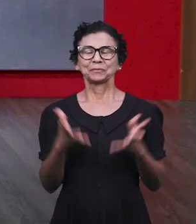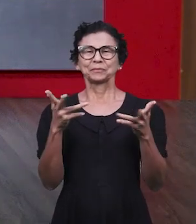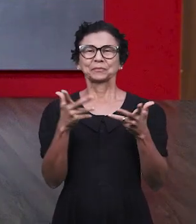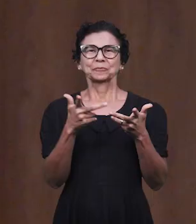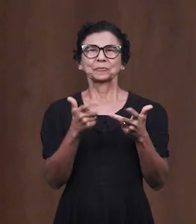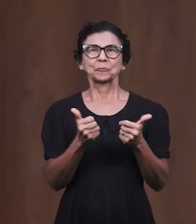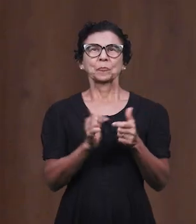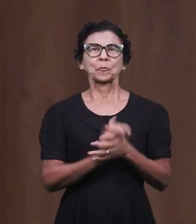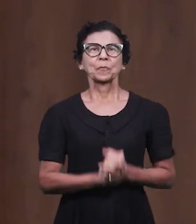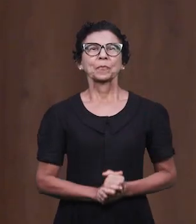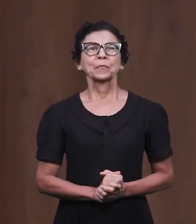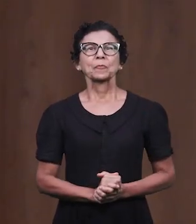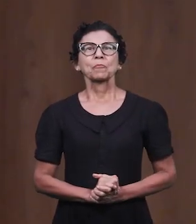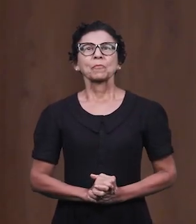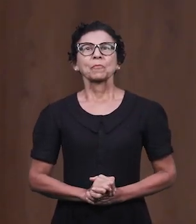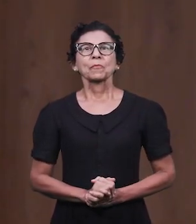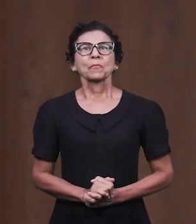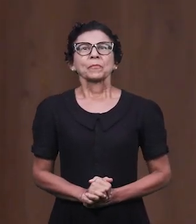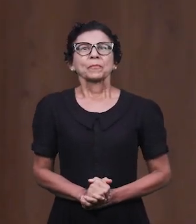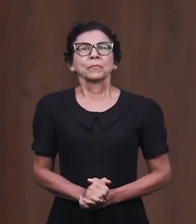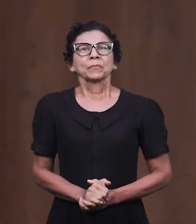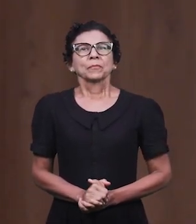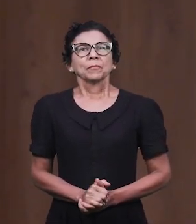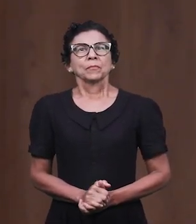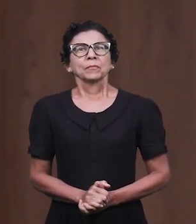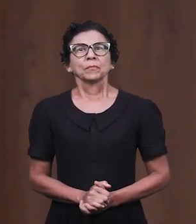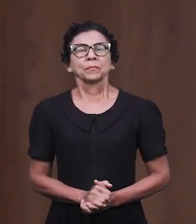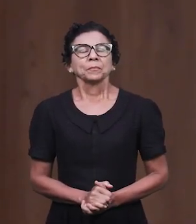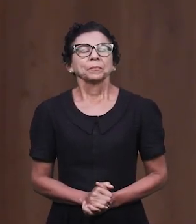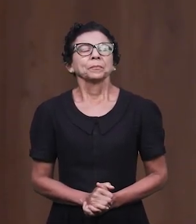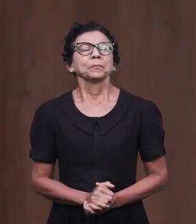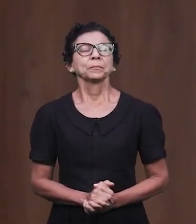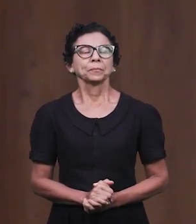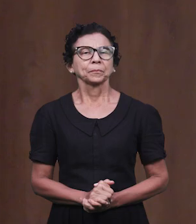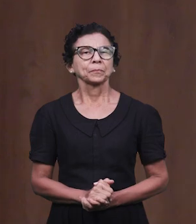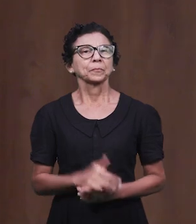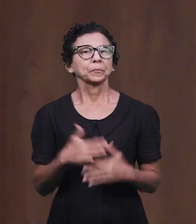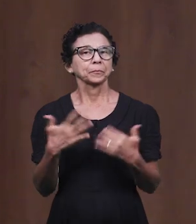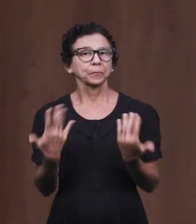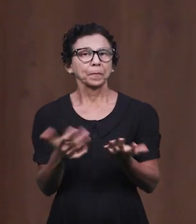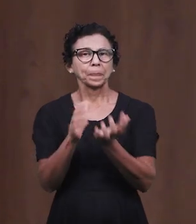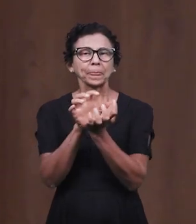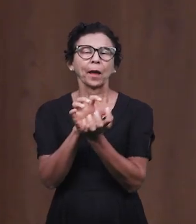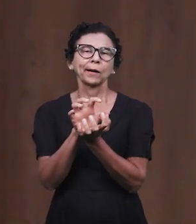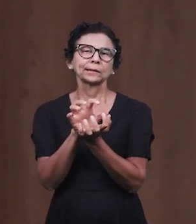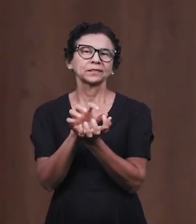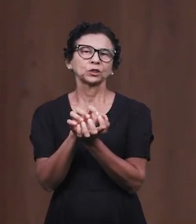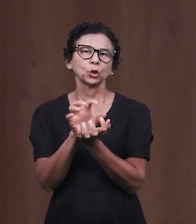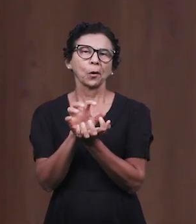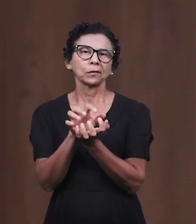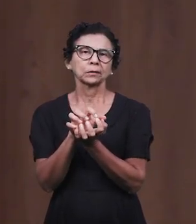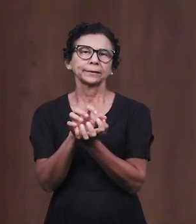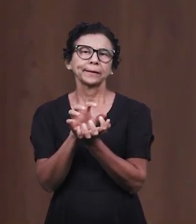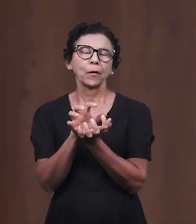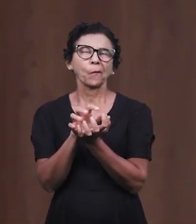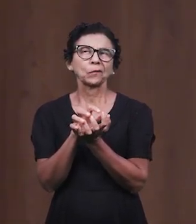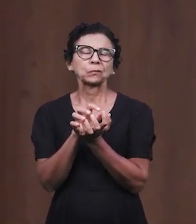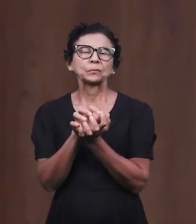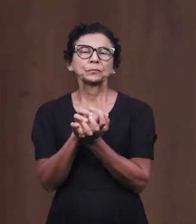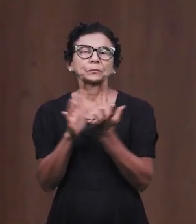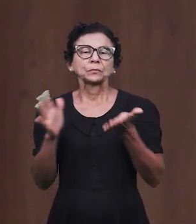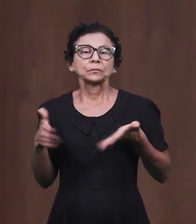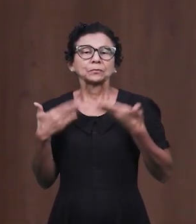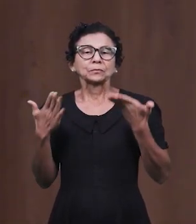Maravilha. Levando para a área de vocês, nós sabemos que a mastigação ela estimula o centro